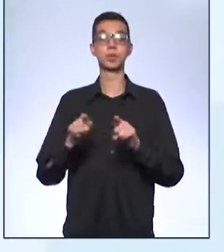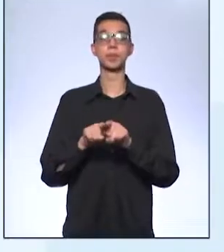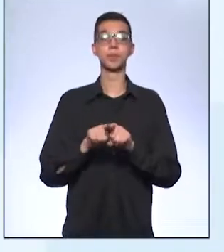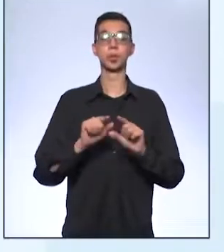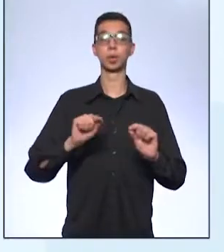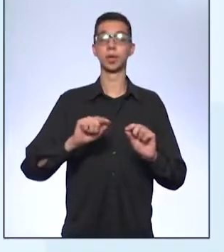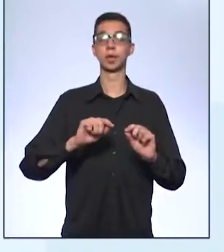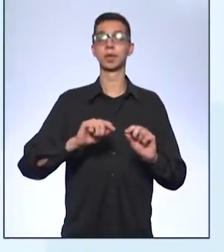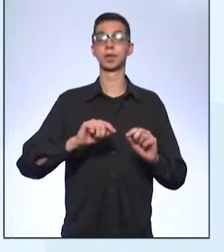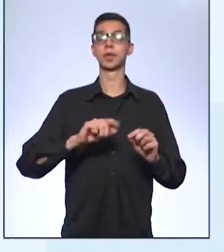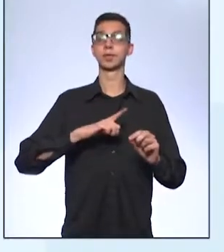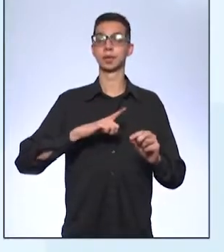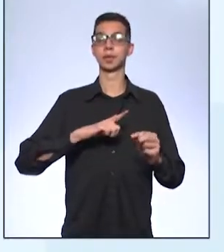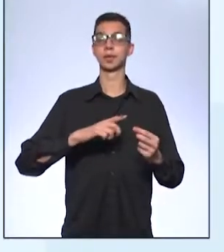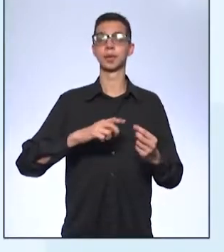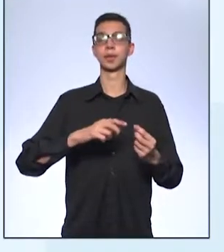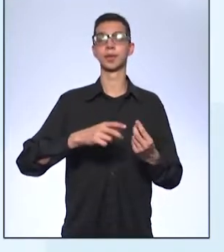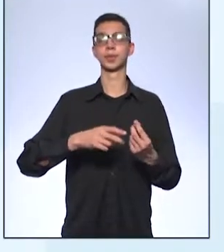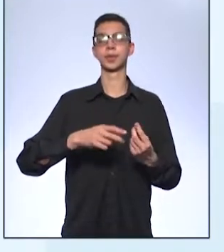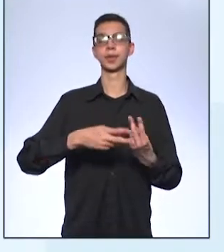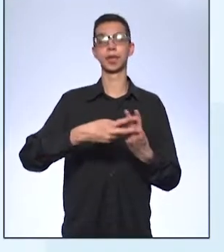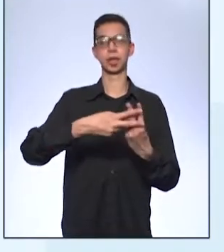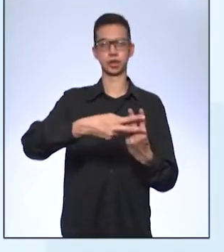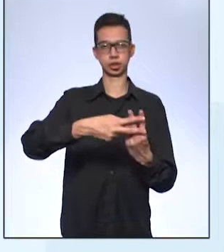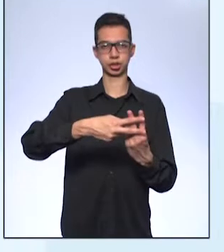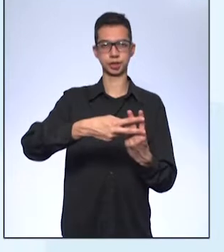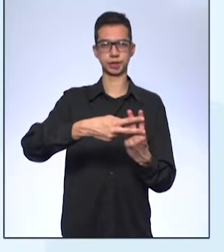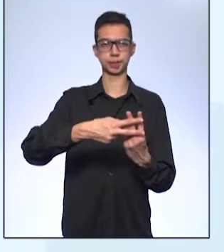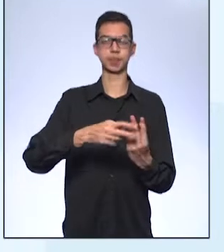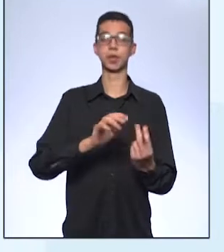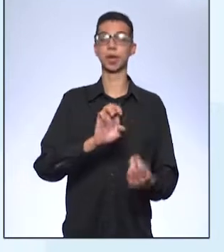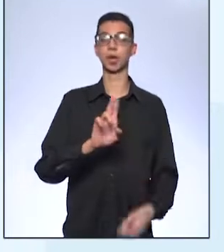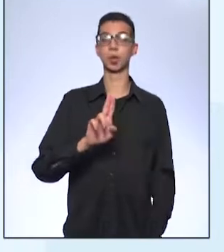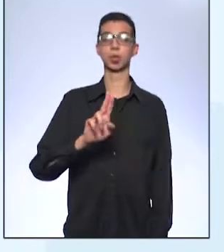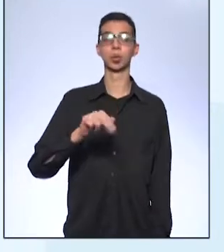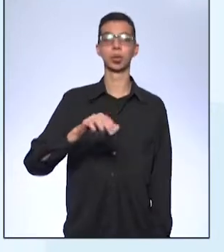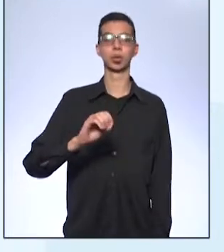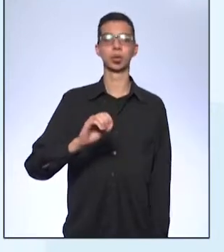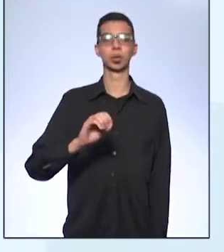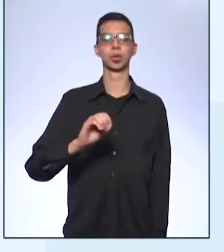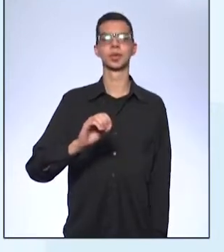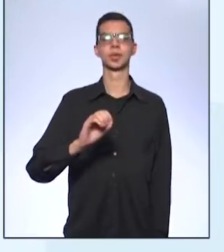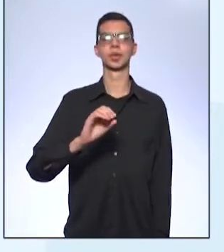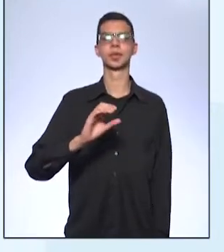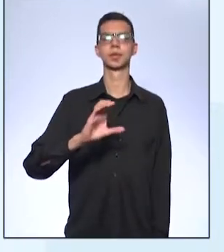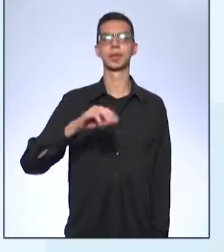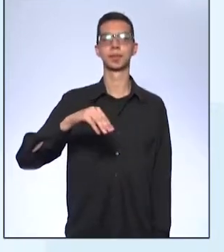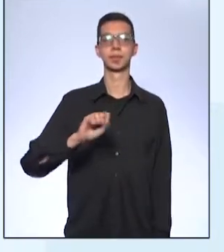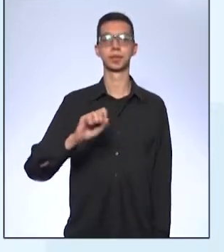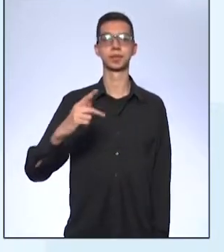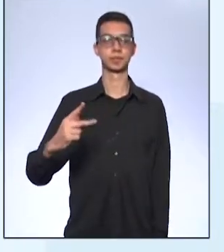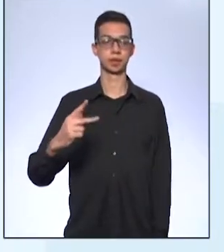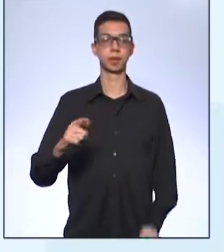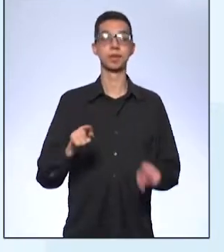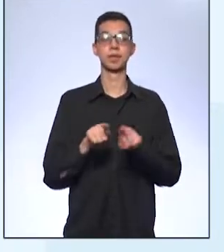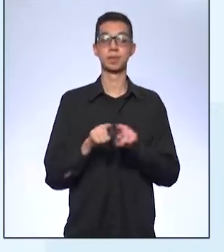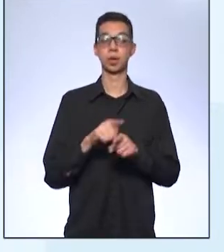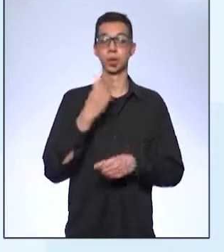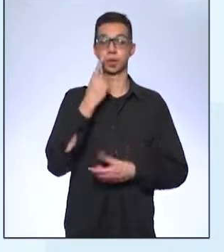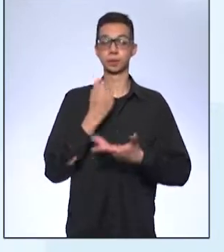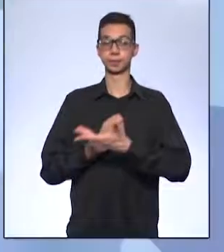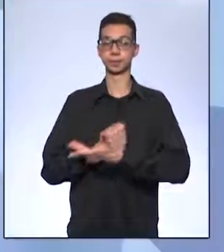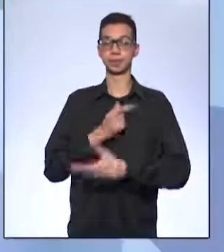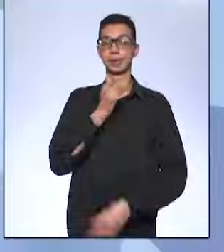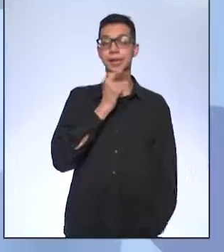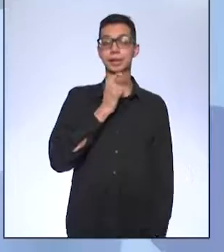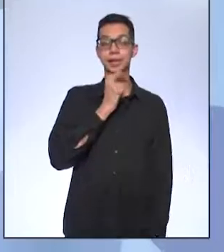no Centro de Mídias, eu no CMSP, e aí você pode colocar também English Progress CMSP, ou vocês podem procurar a gente aí nas redes sociais, que